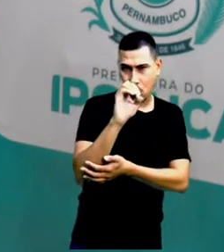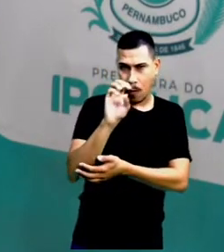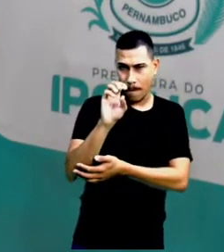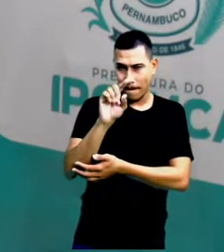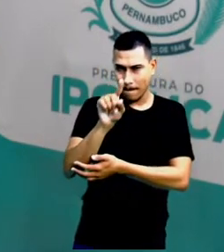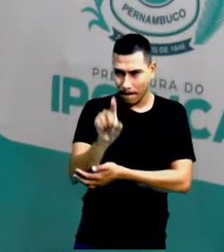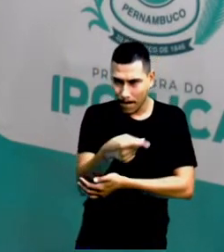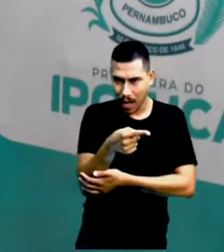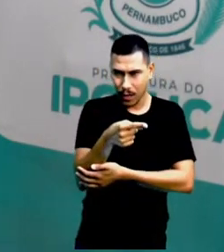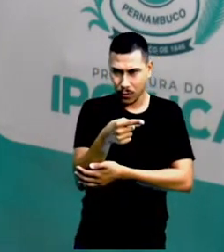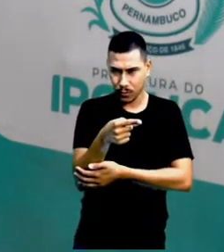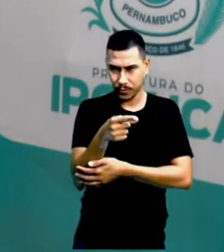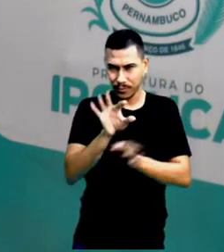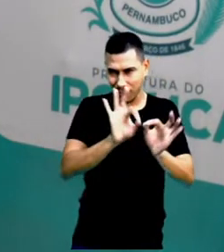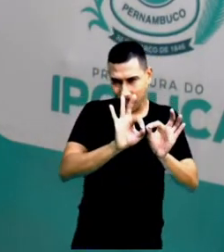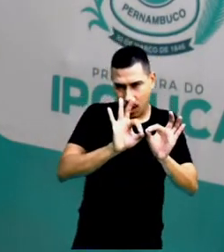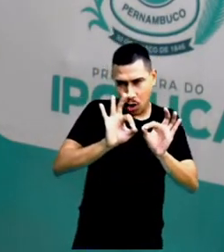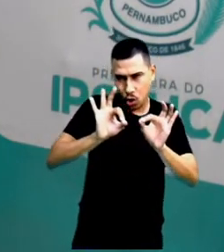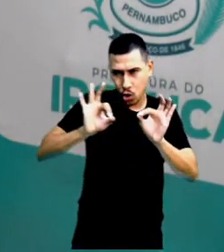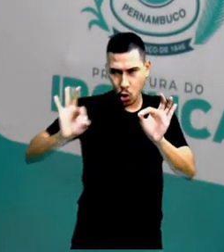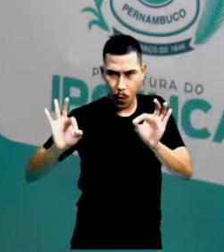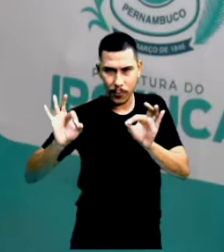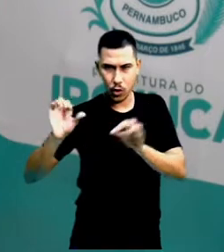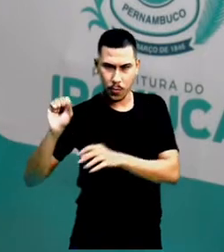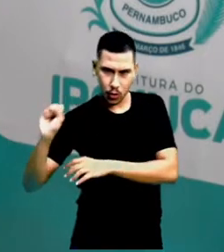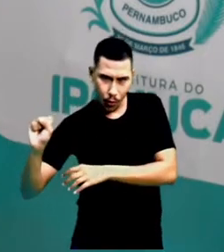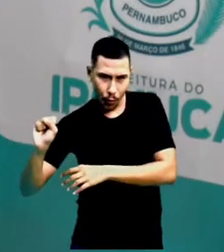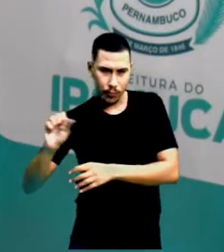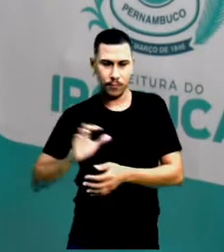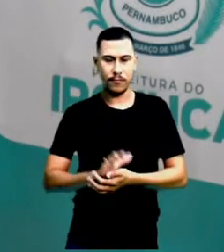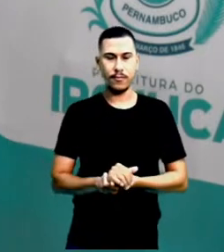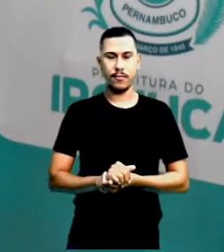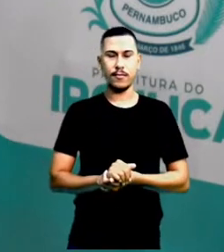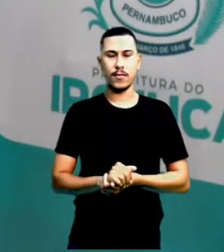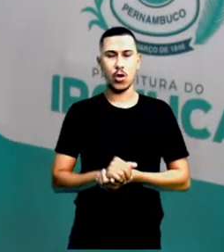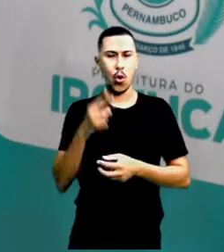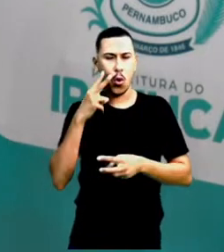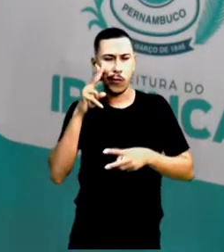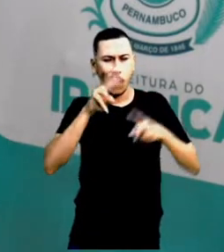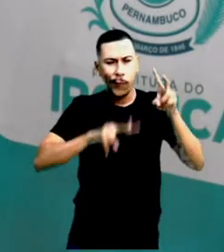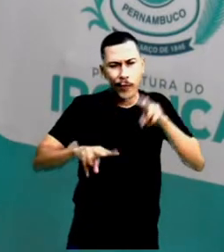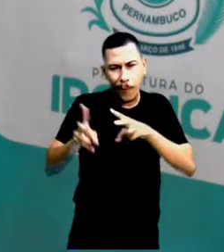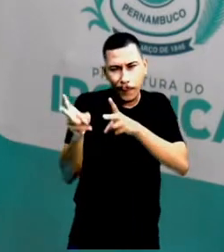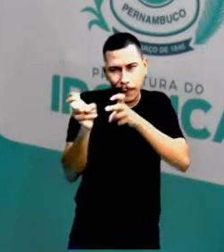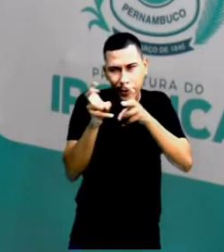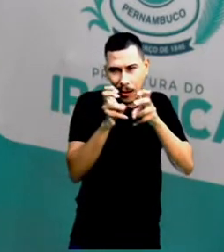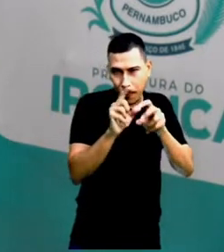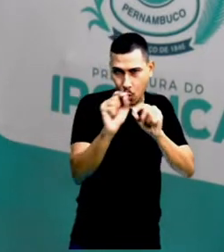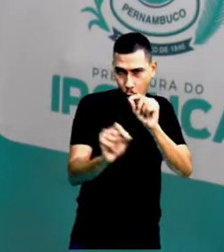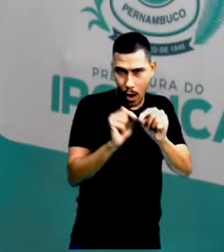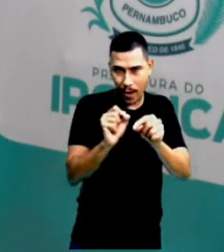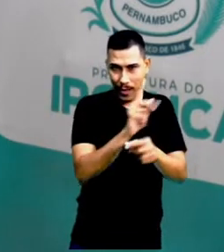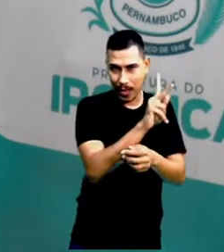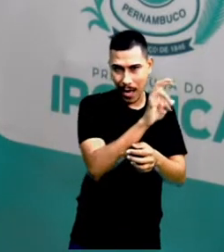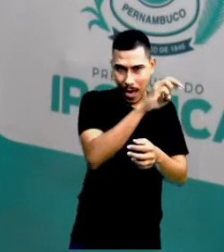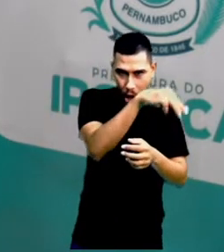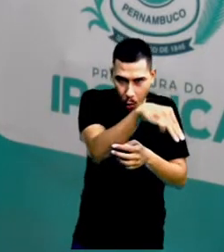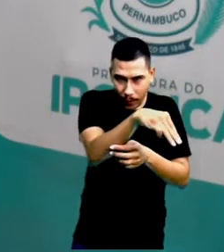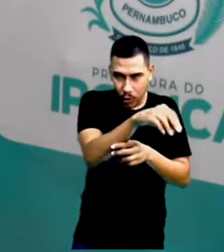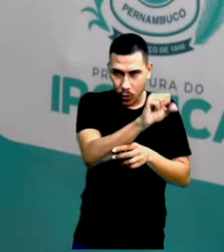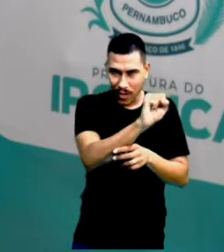por segundo. Observe que na mesma questão nós temos quilômetros e